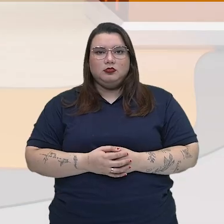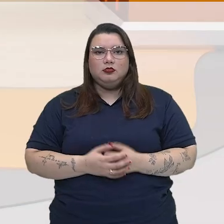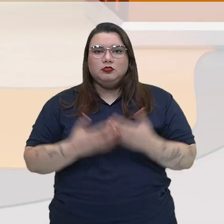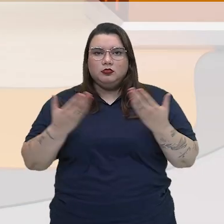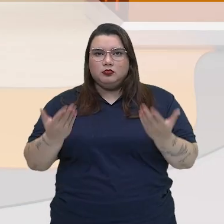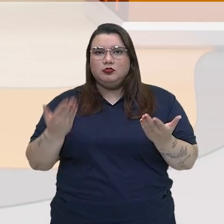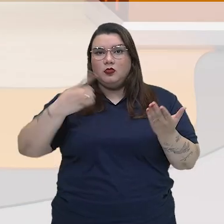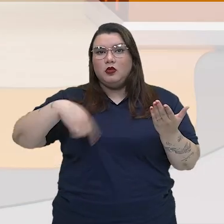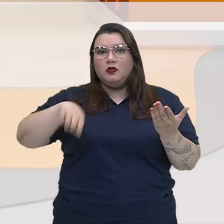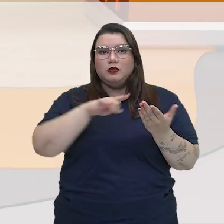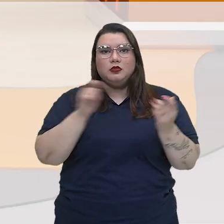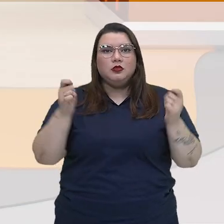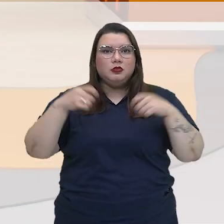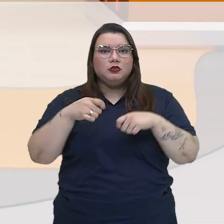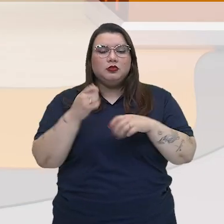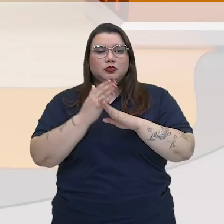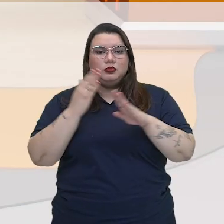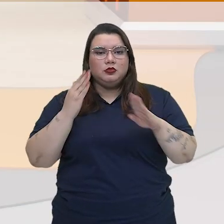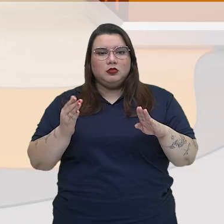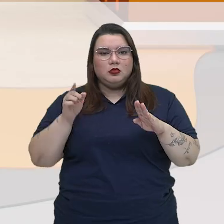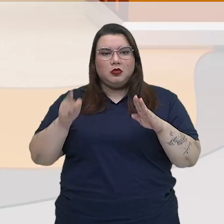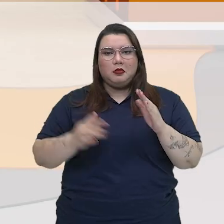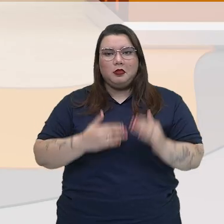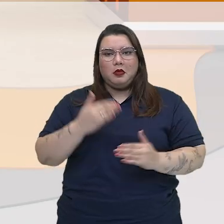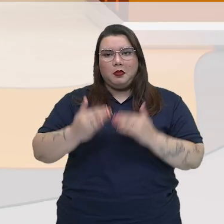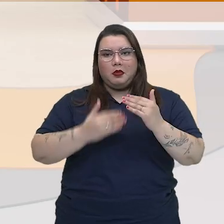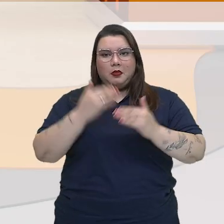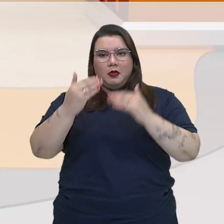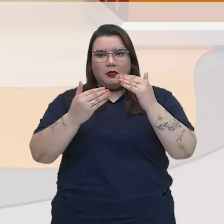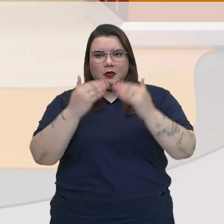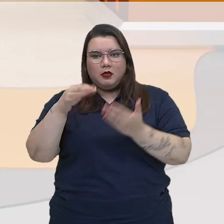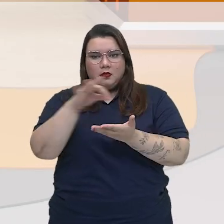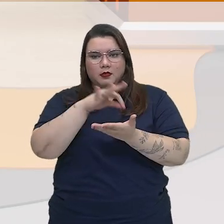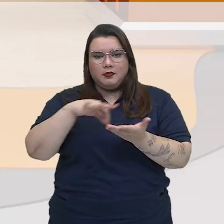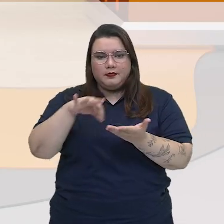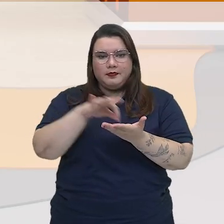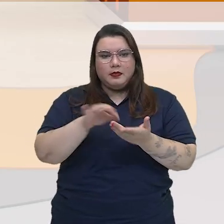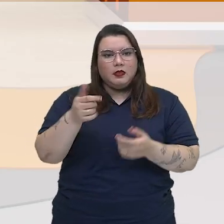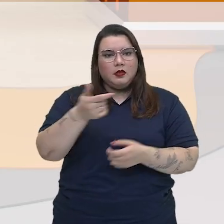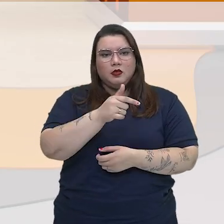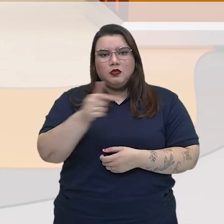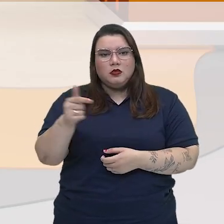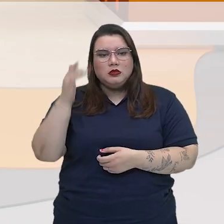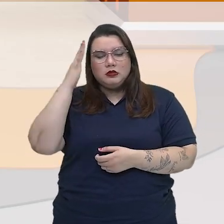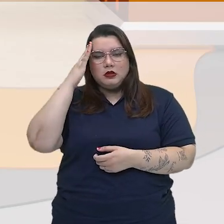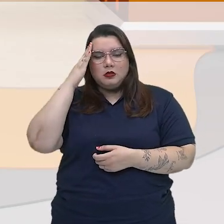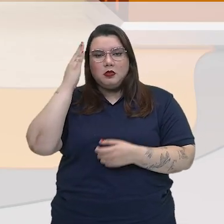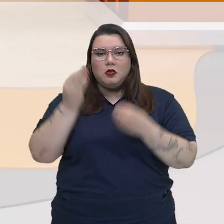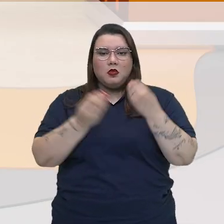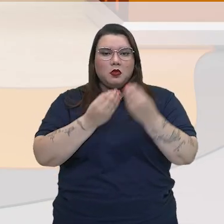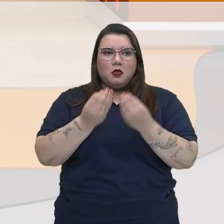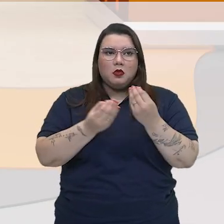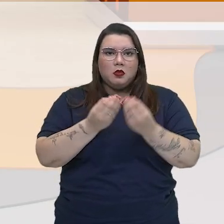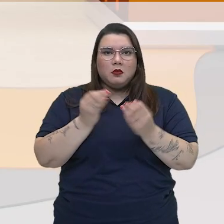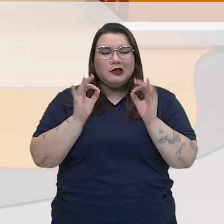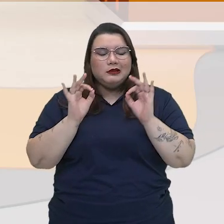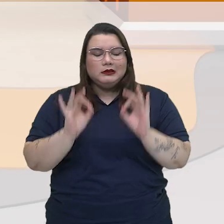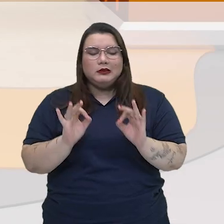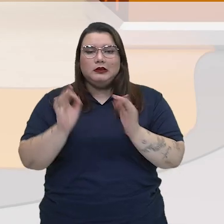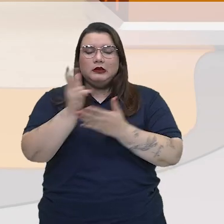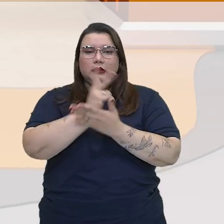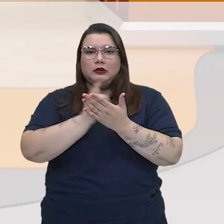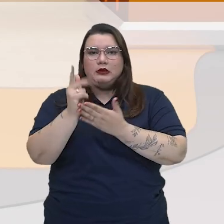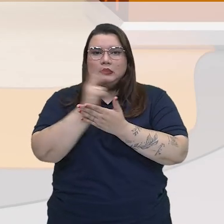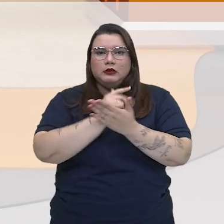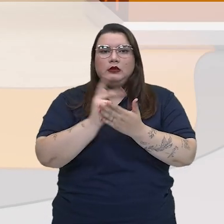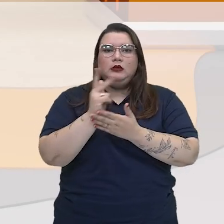Eles conseguiram então identificar nessa evolução do mapa que eles não tinham essa noção de realmente estar desenhando